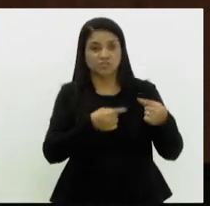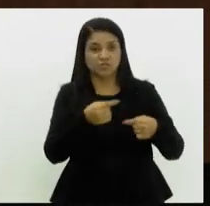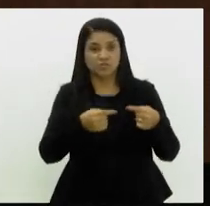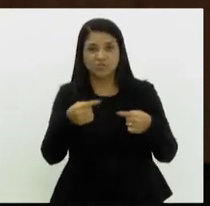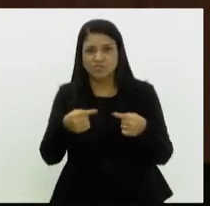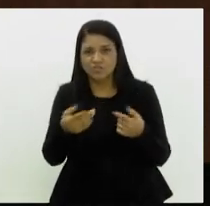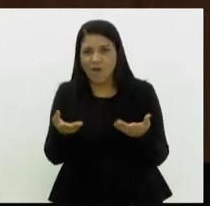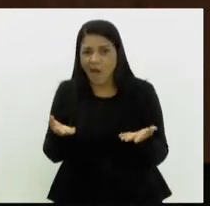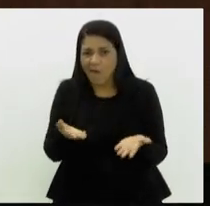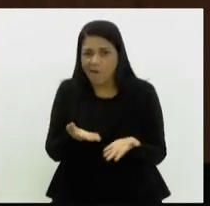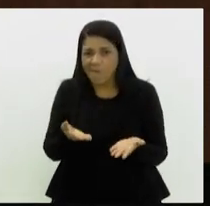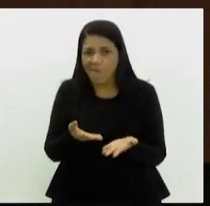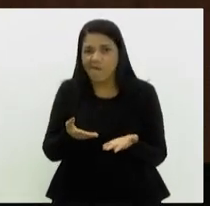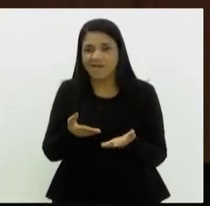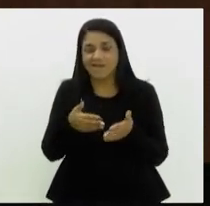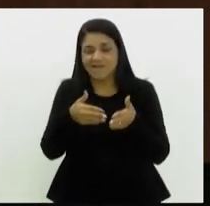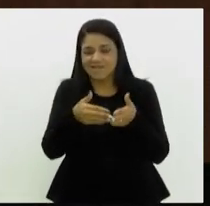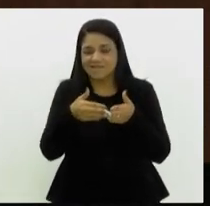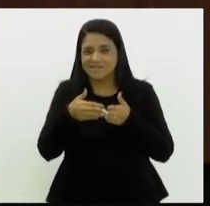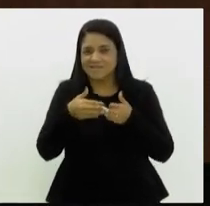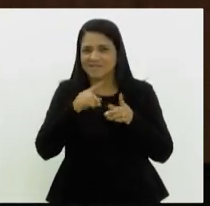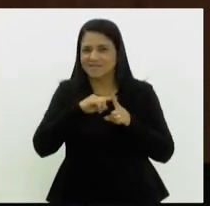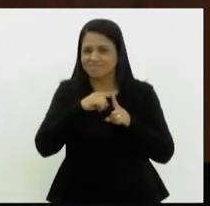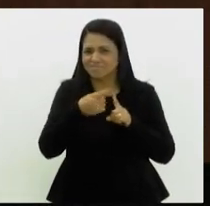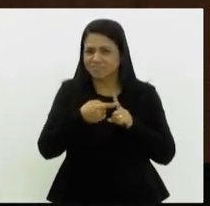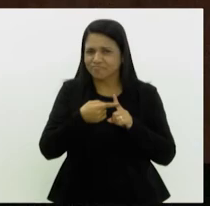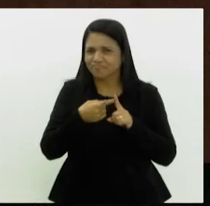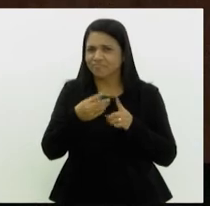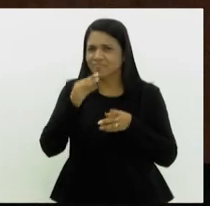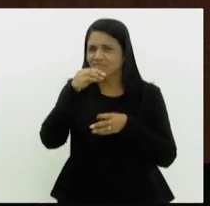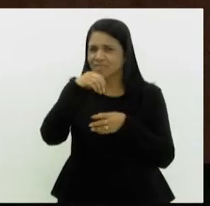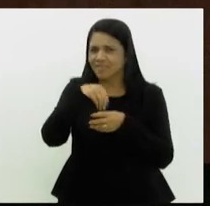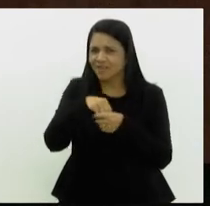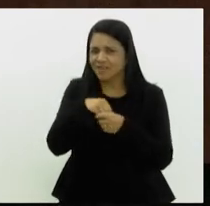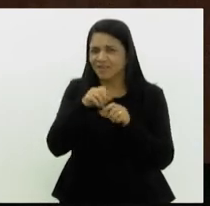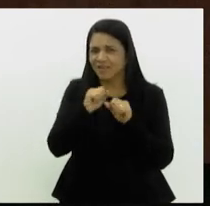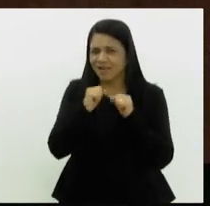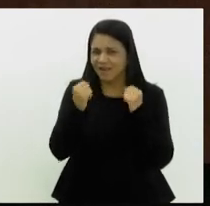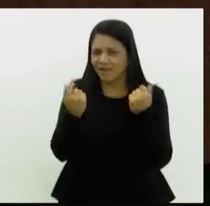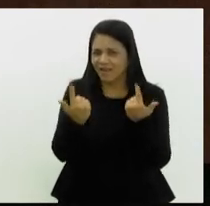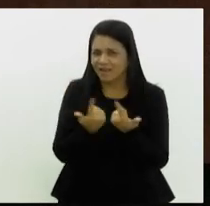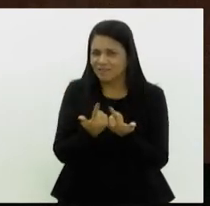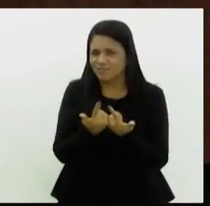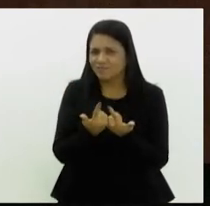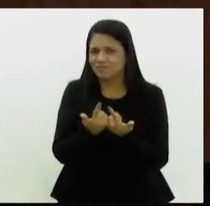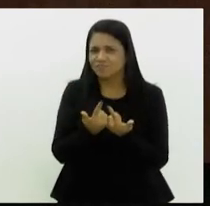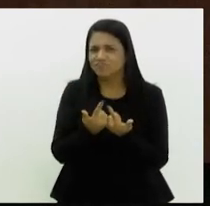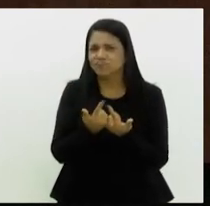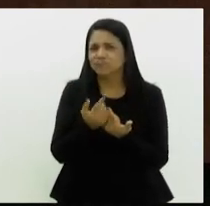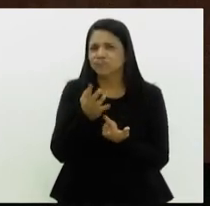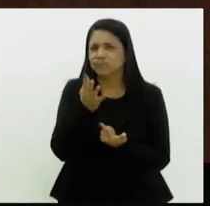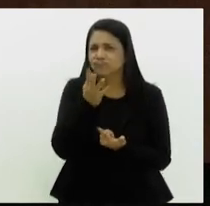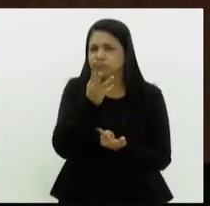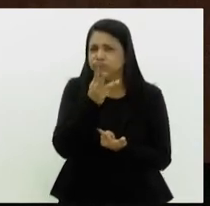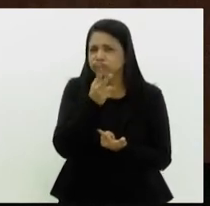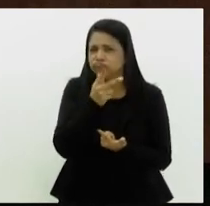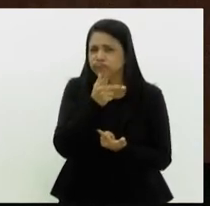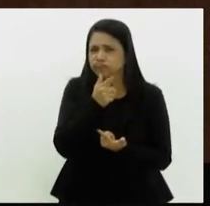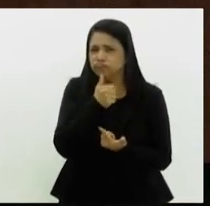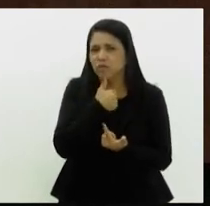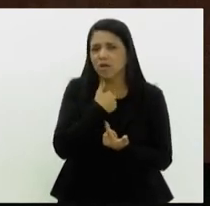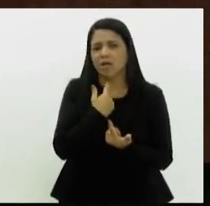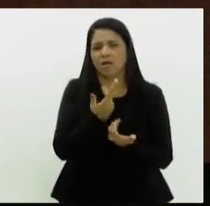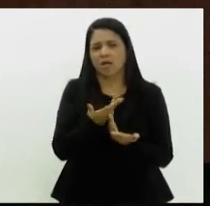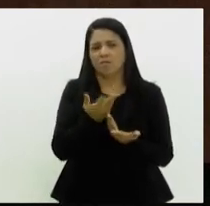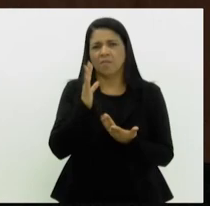licença maternidade no Parlamento. Por que demorou tanto tempo para a gente conseguir um projeto de resolução, um projeto